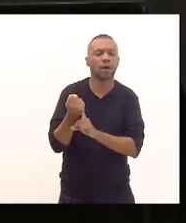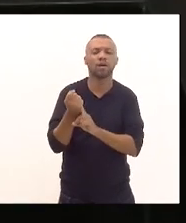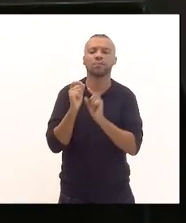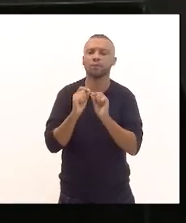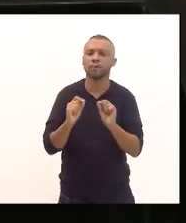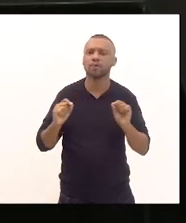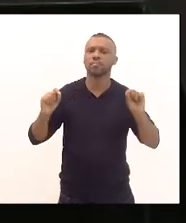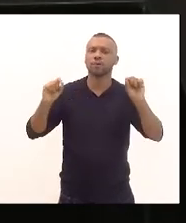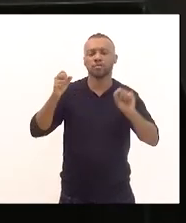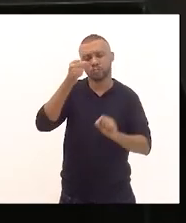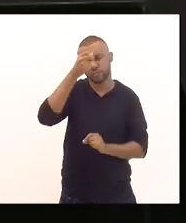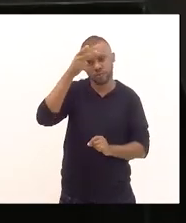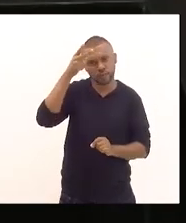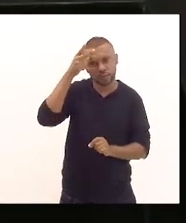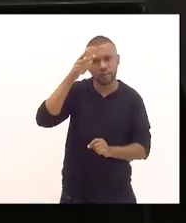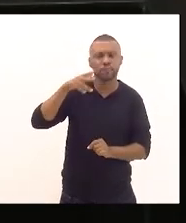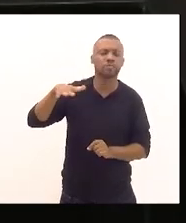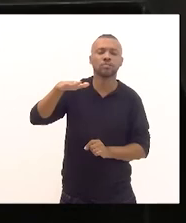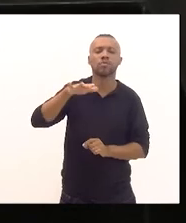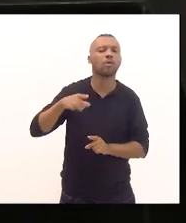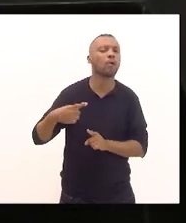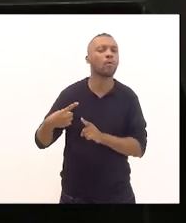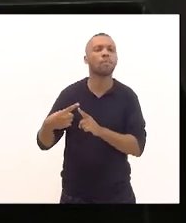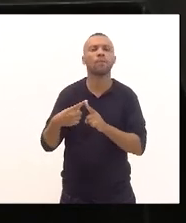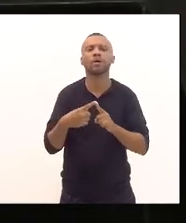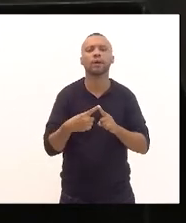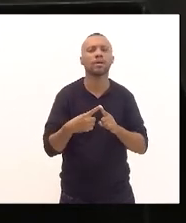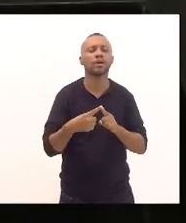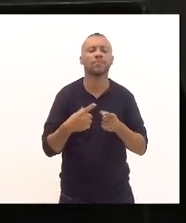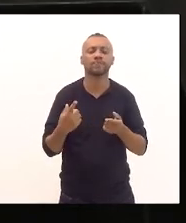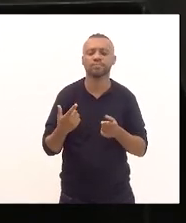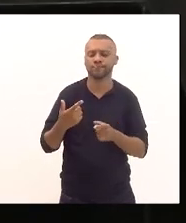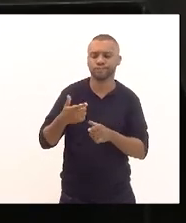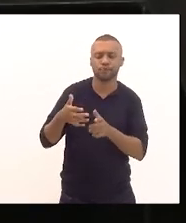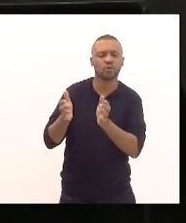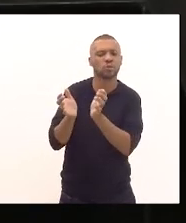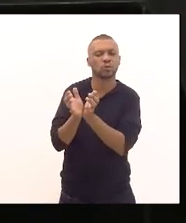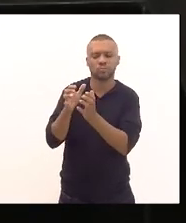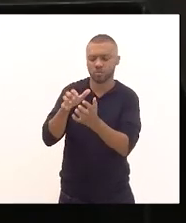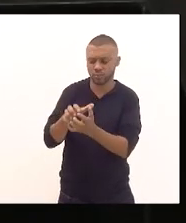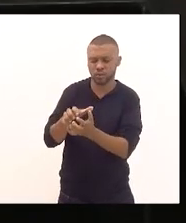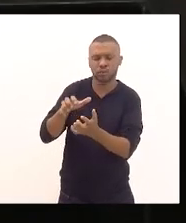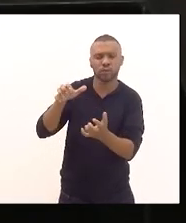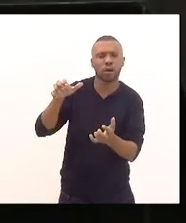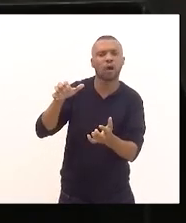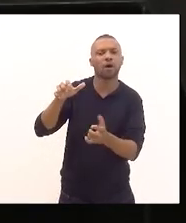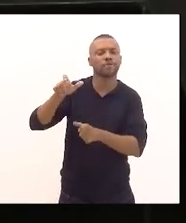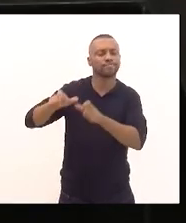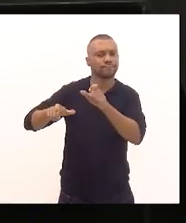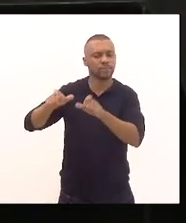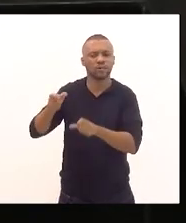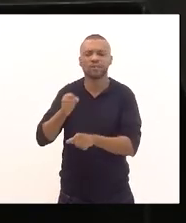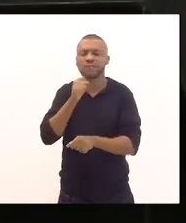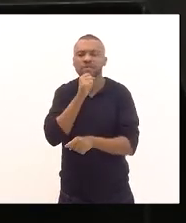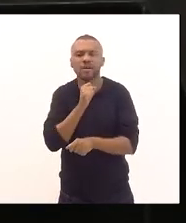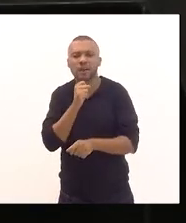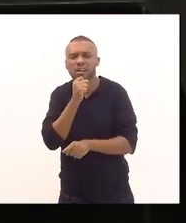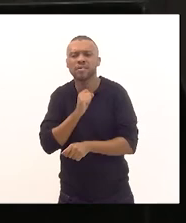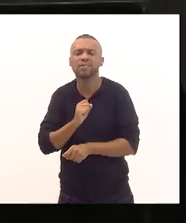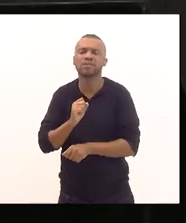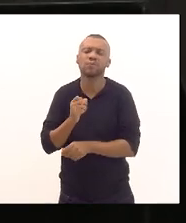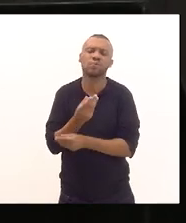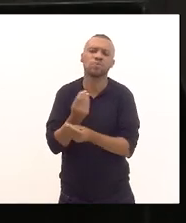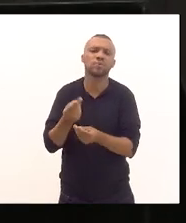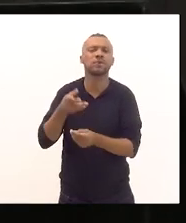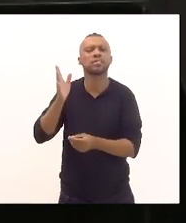seus municípios por quê os nossos queridos idosos são aqueles que muito já